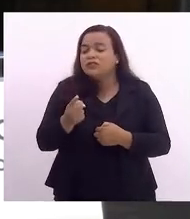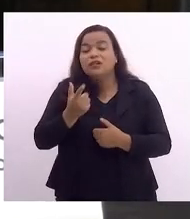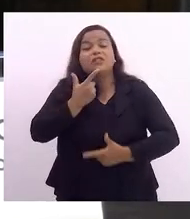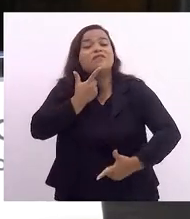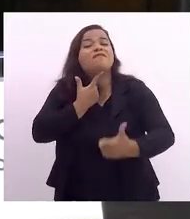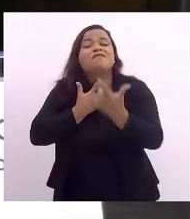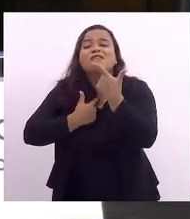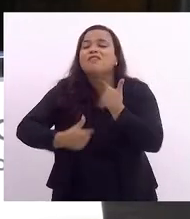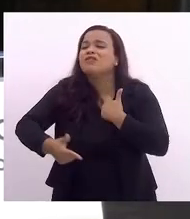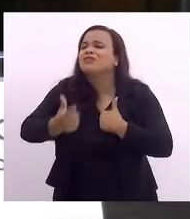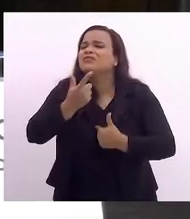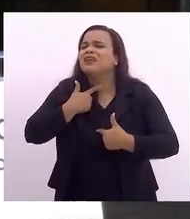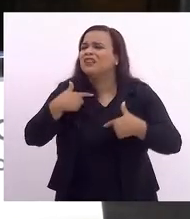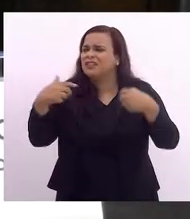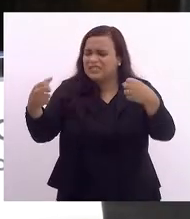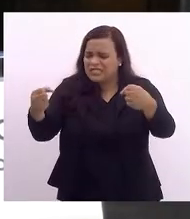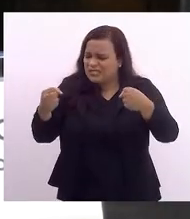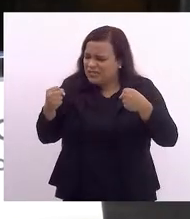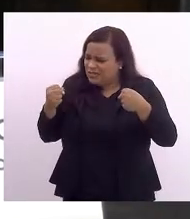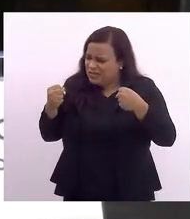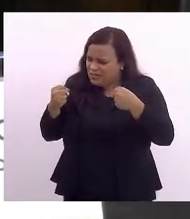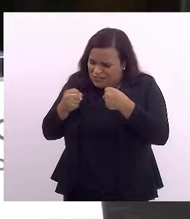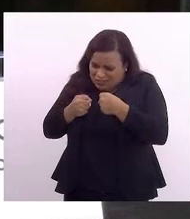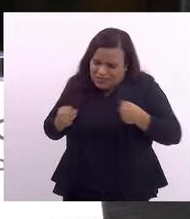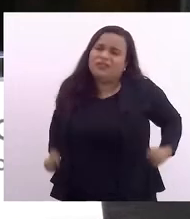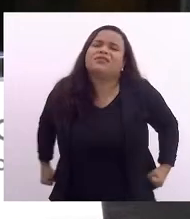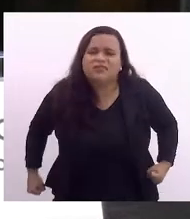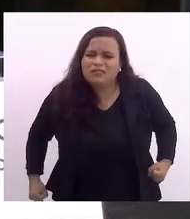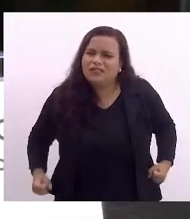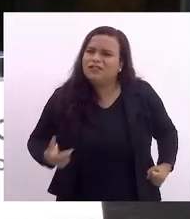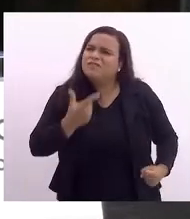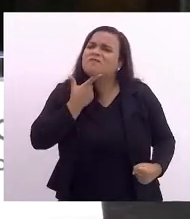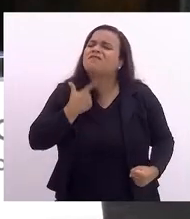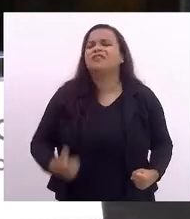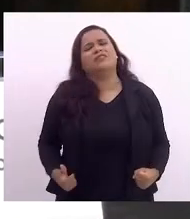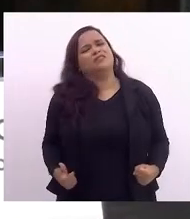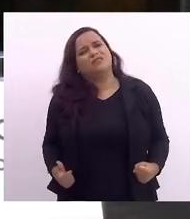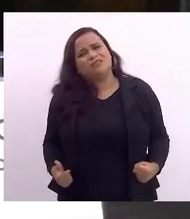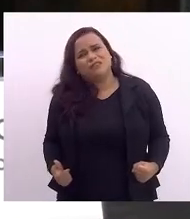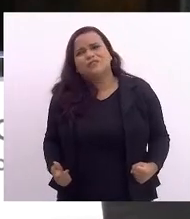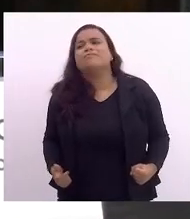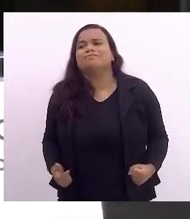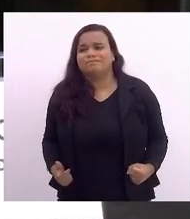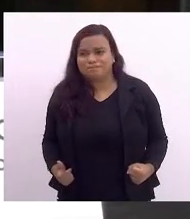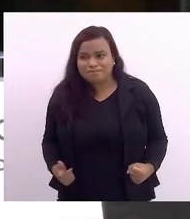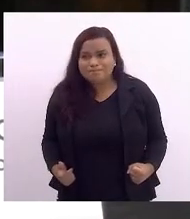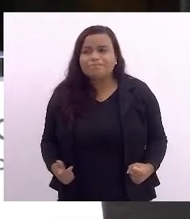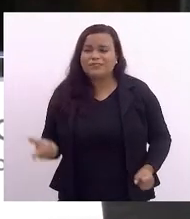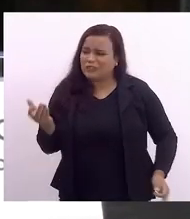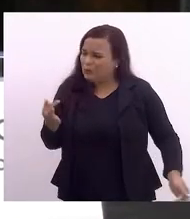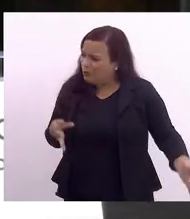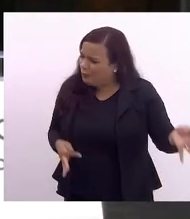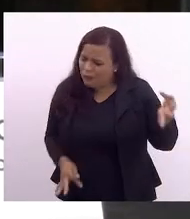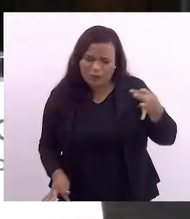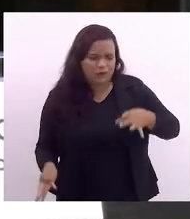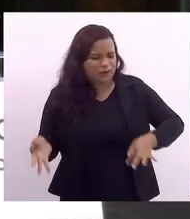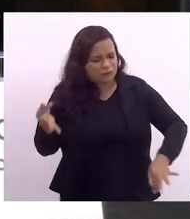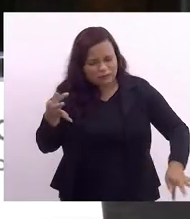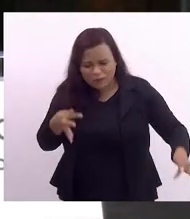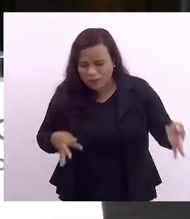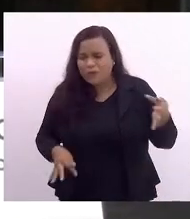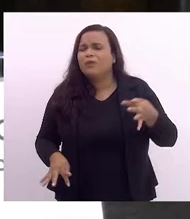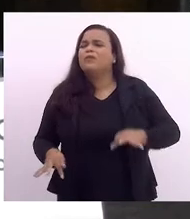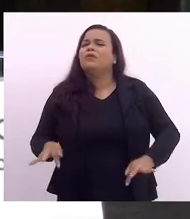levar aquela grade no peito, sair dali. Em meio a toda aquela dor, só